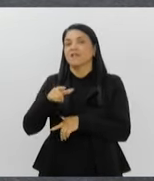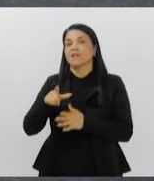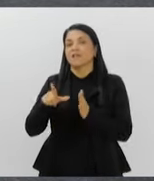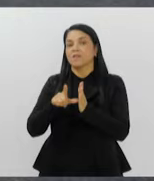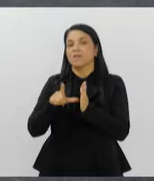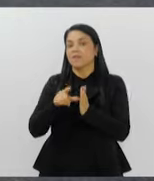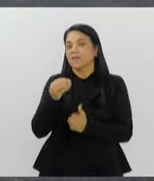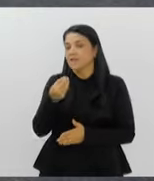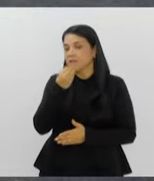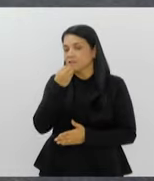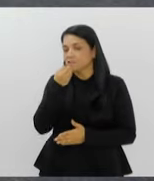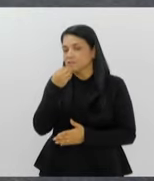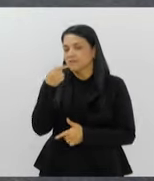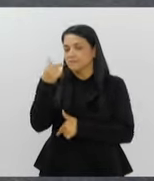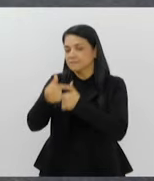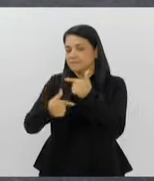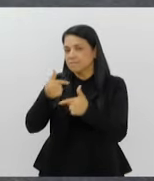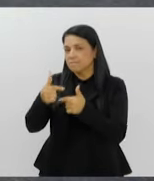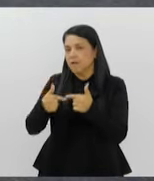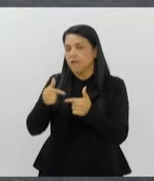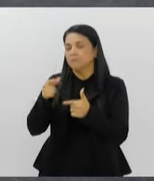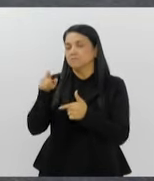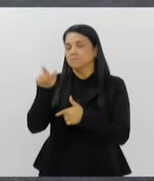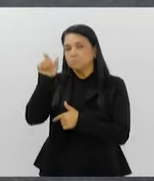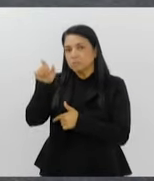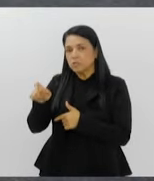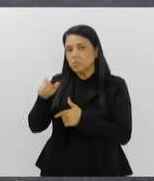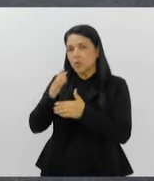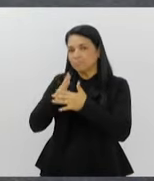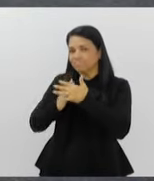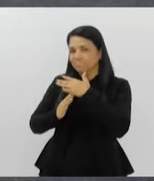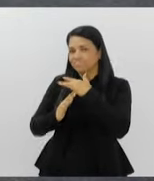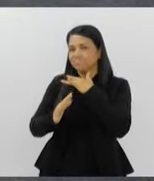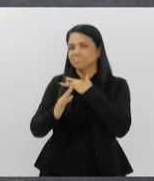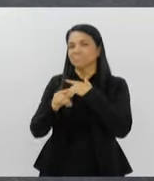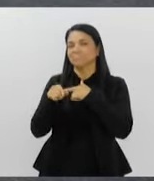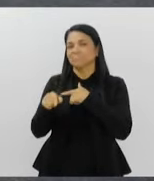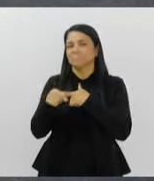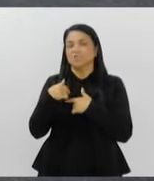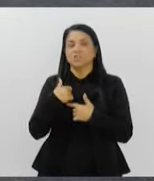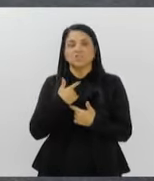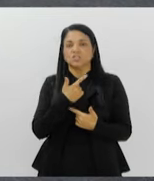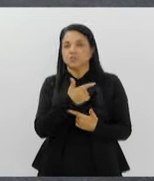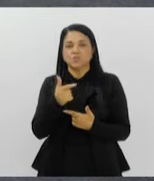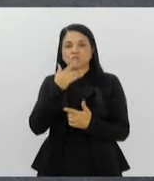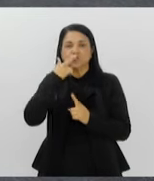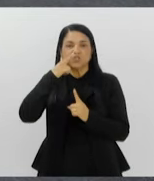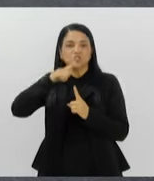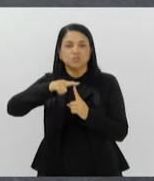trabalho do imigrante, né, sem regulamentação, sem nenhum tipo de direito